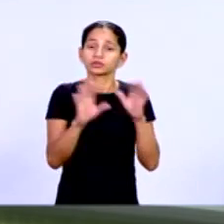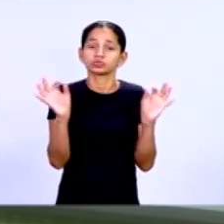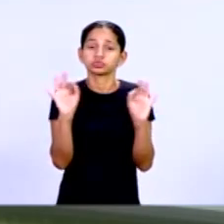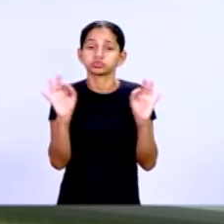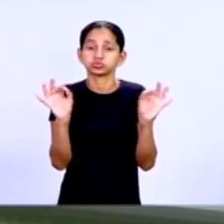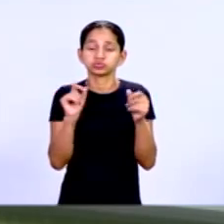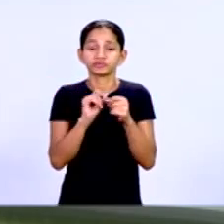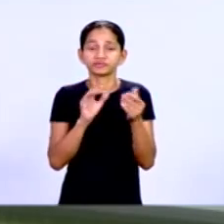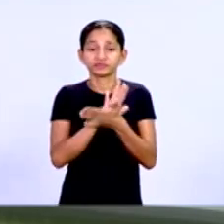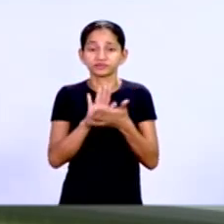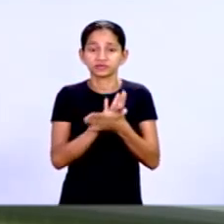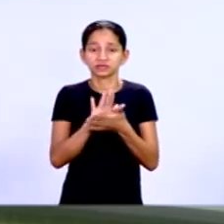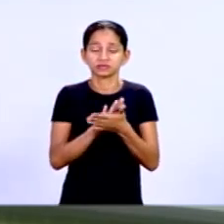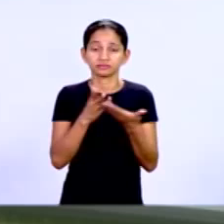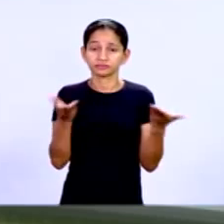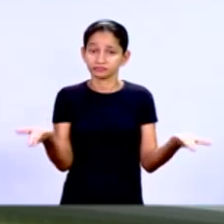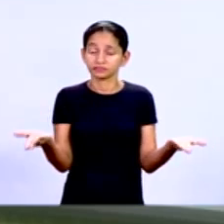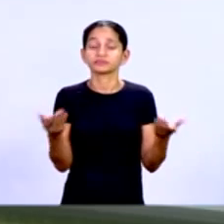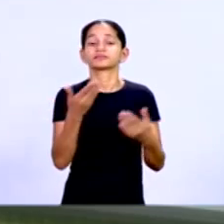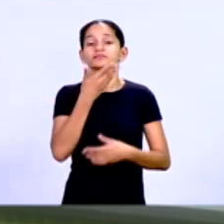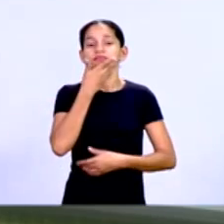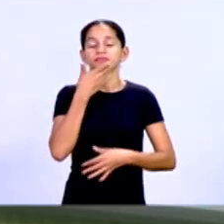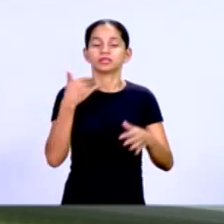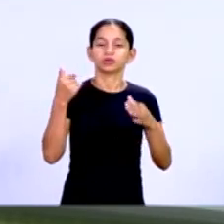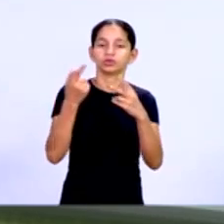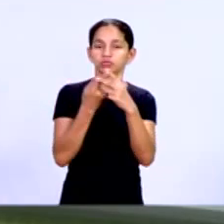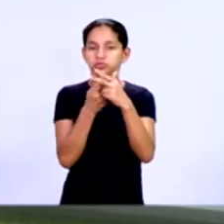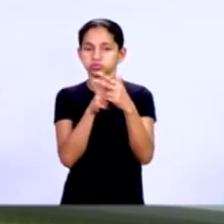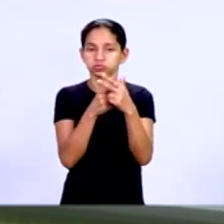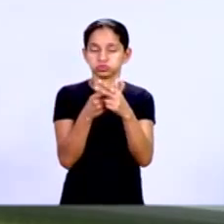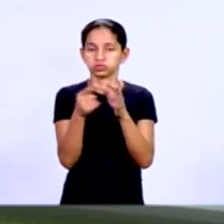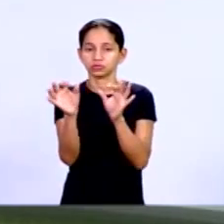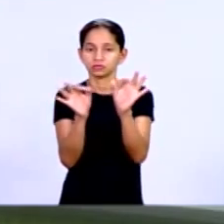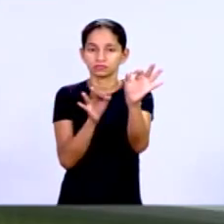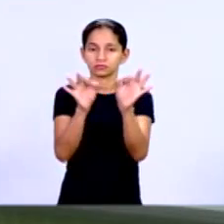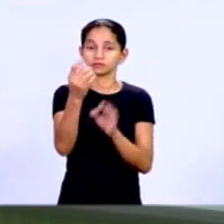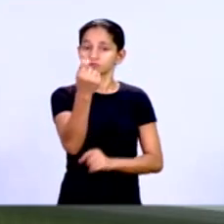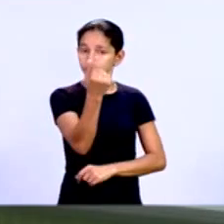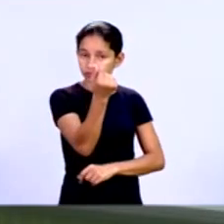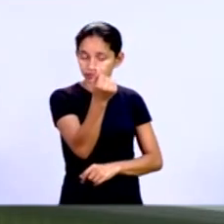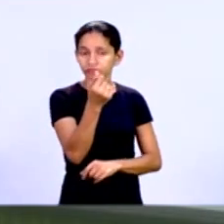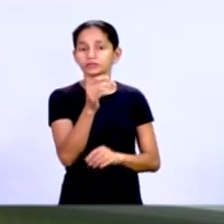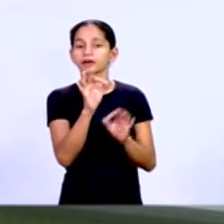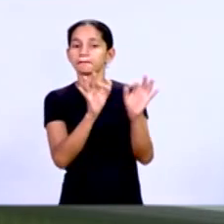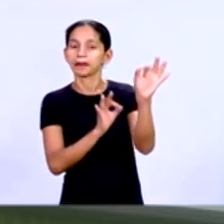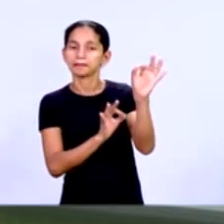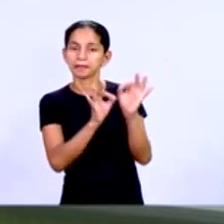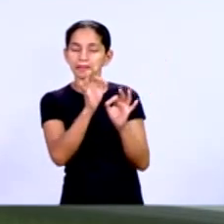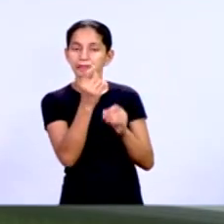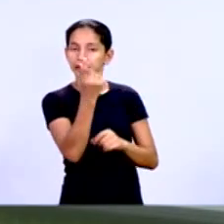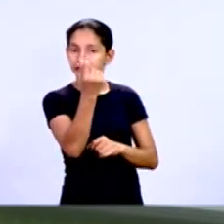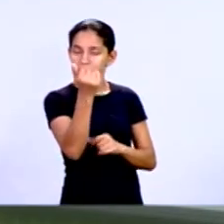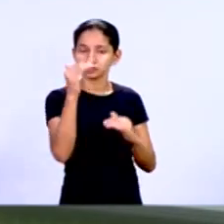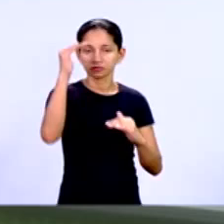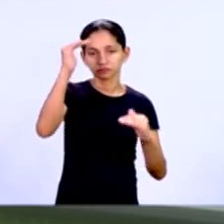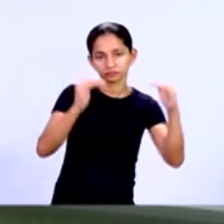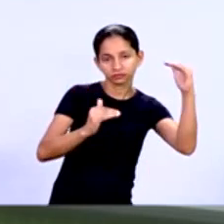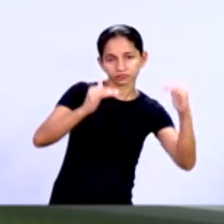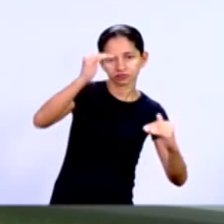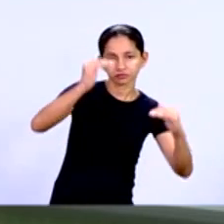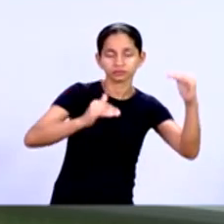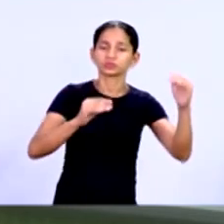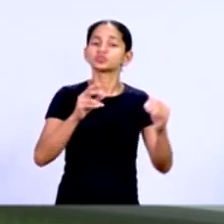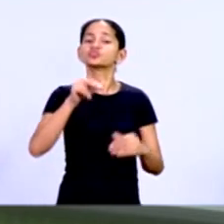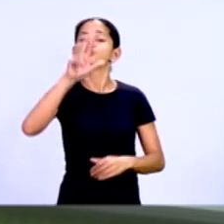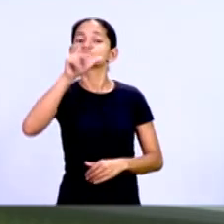Então é necessário que tenha-se a correção monetária. Então a função da correção monetária é atualizar o valor para que ele não perca